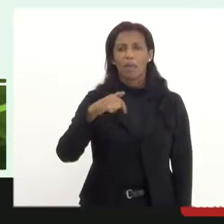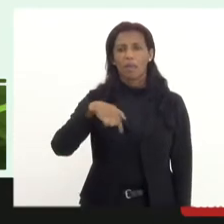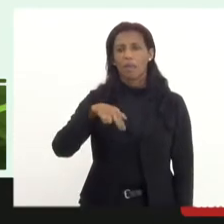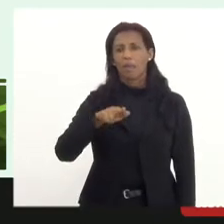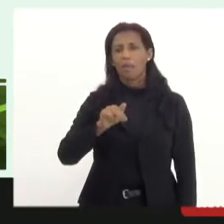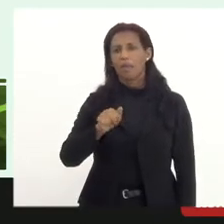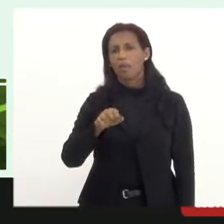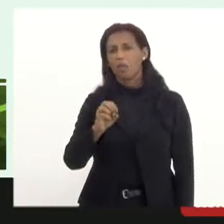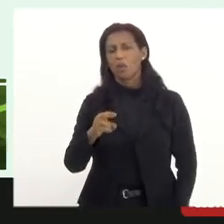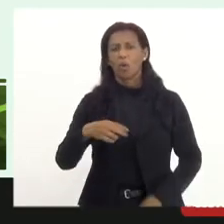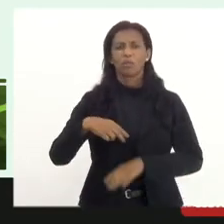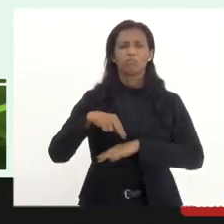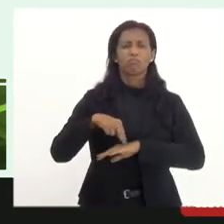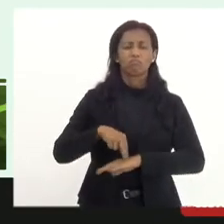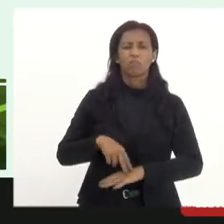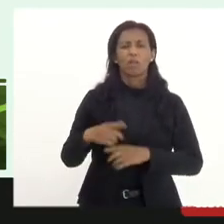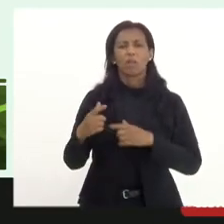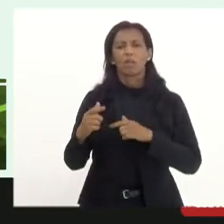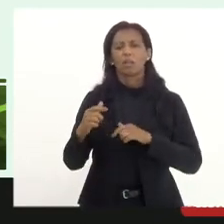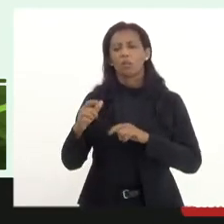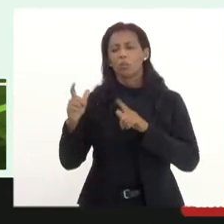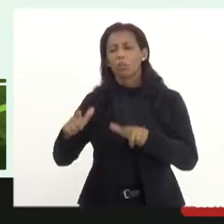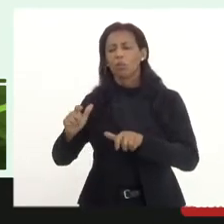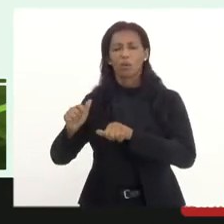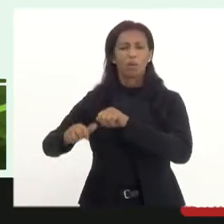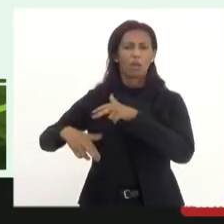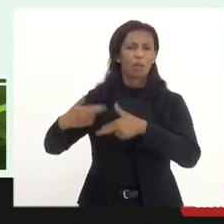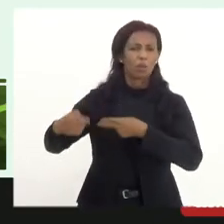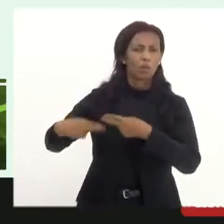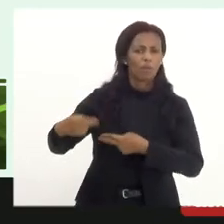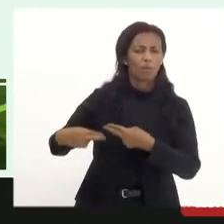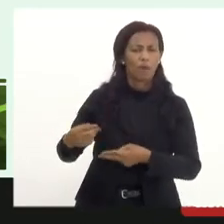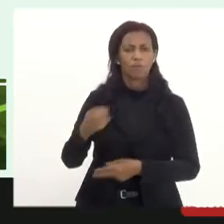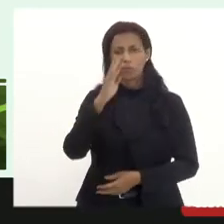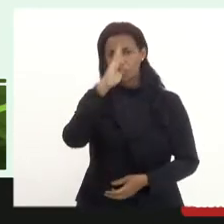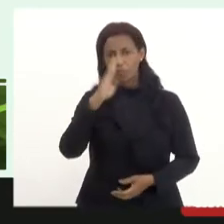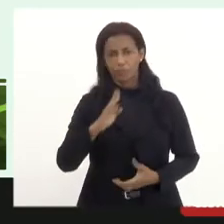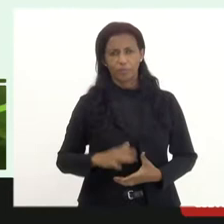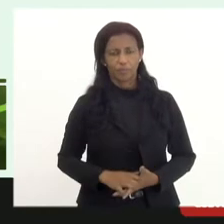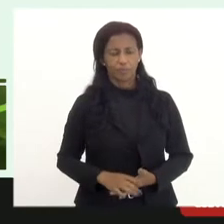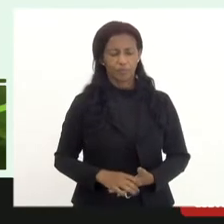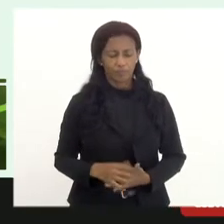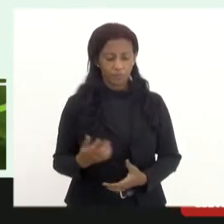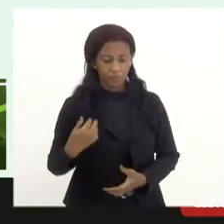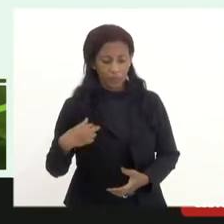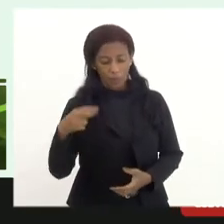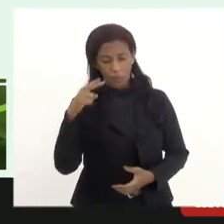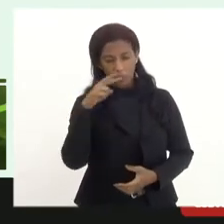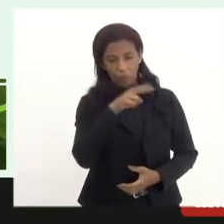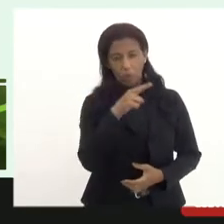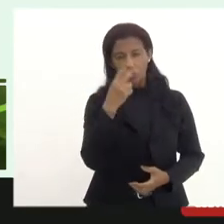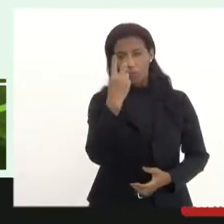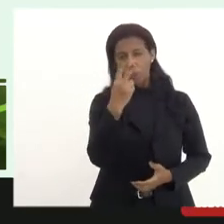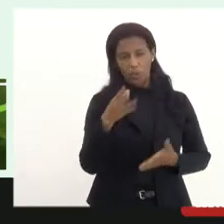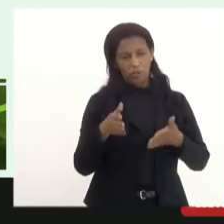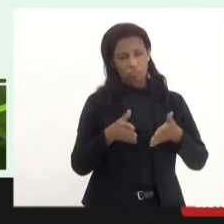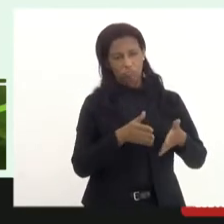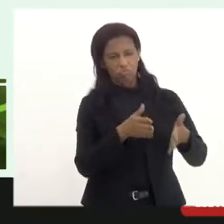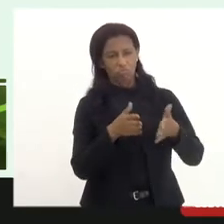posicionando no setor de renováveis no Brasil. Nós estamos olhando basicamente dois segmentos